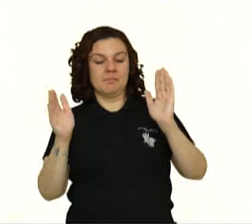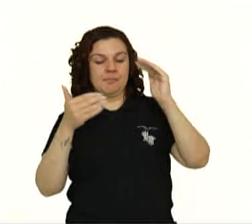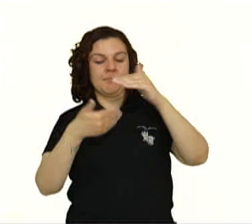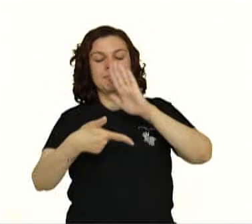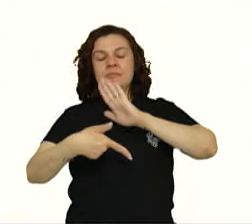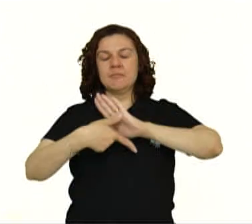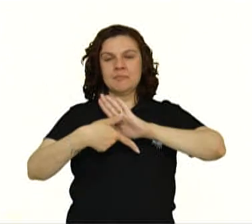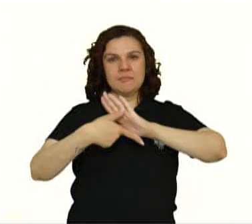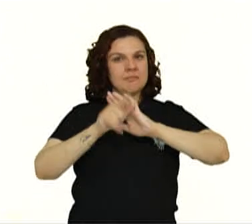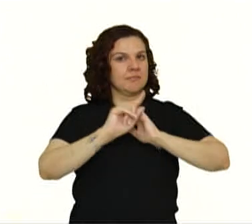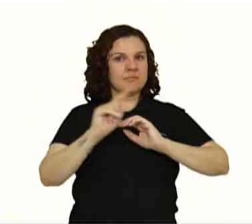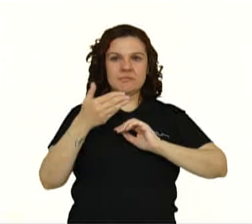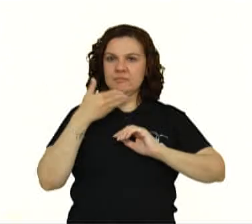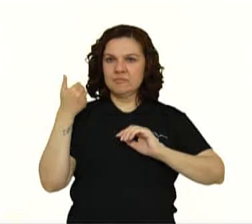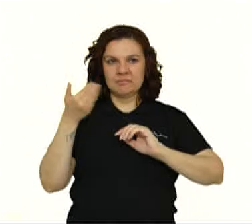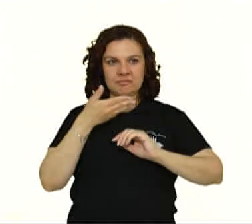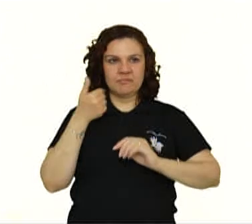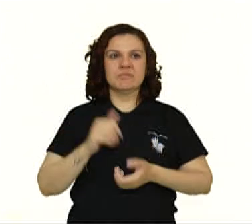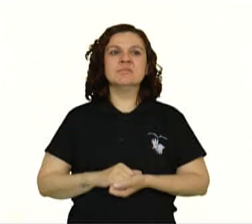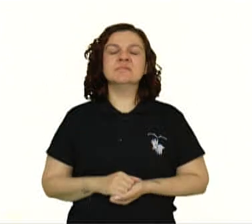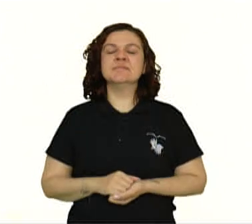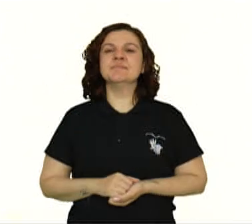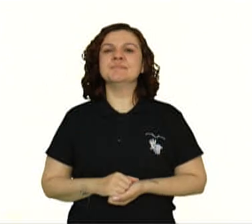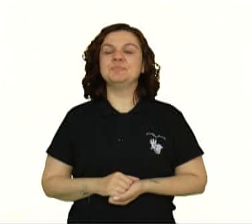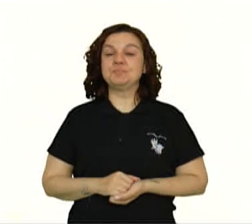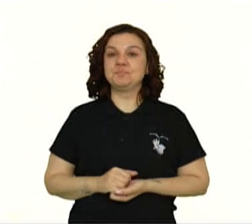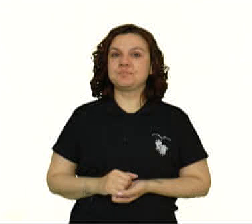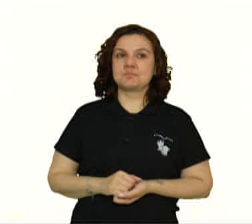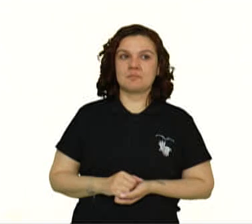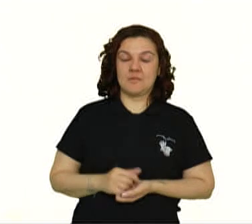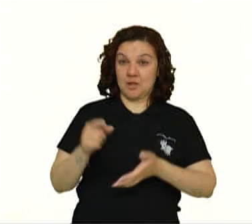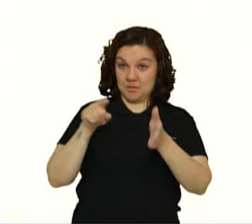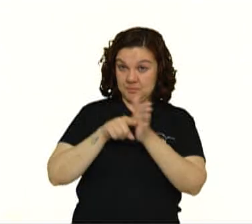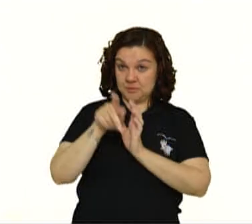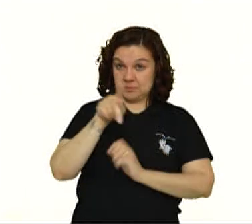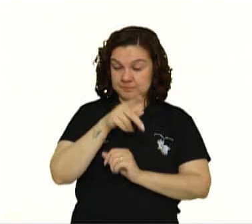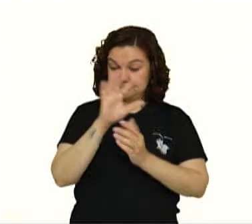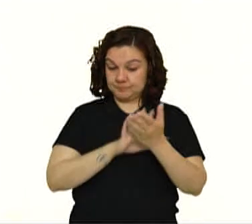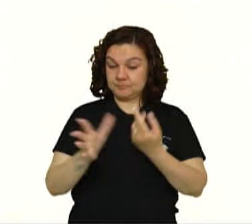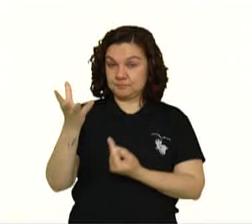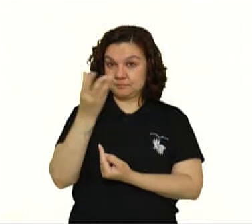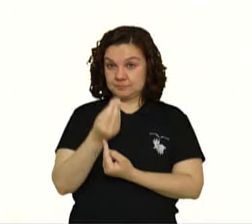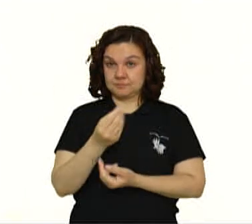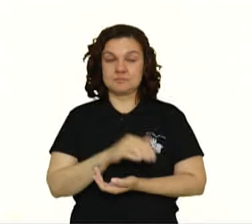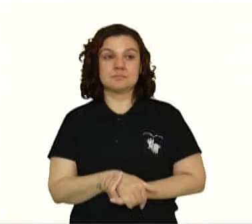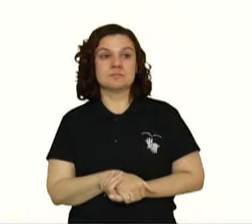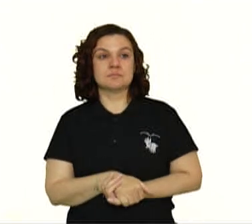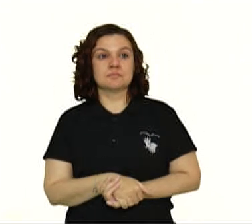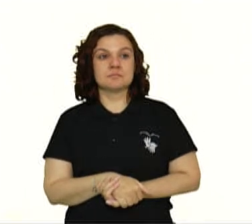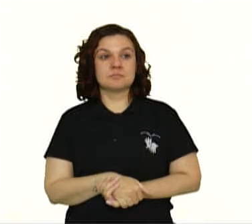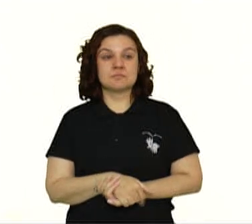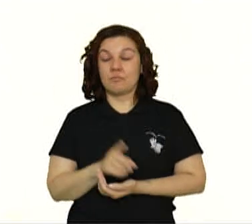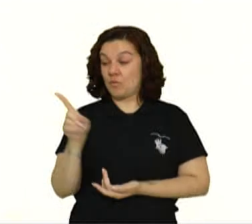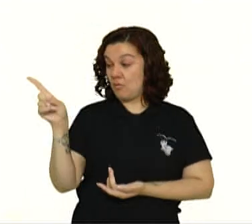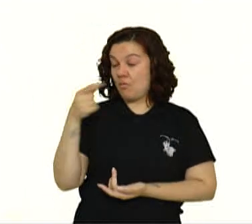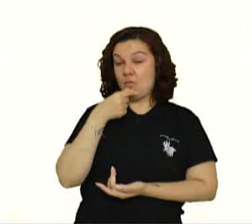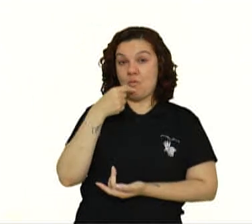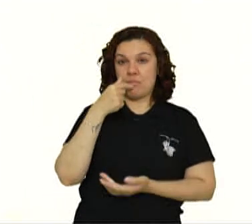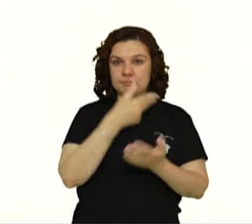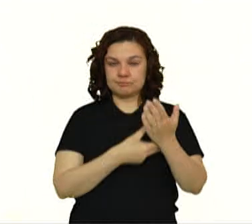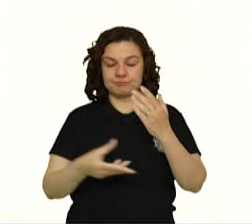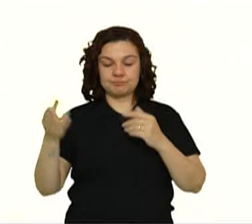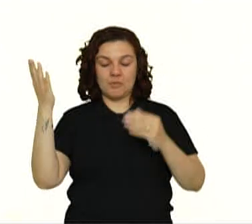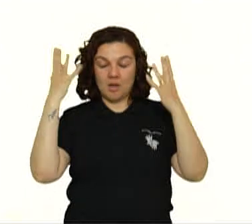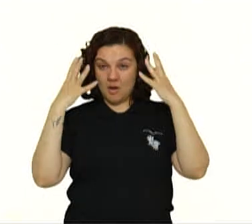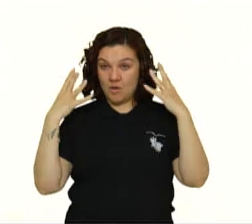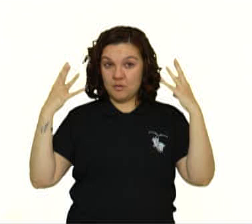de papel nem sempre é tarefa fácil. Pergunta para o professor de artes. O artista holandês